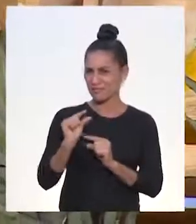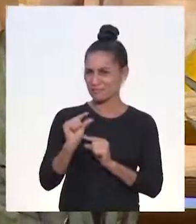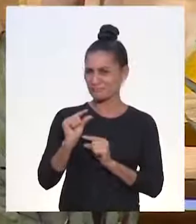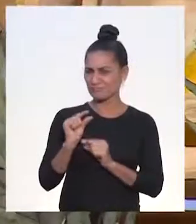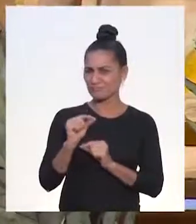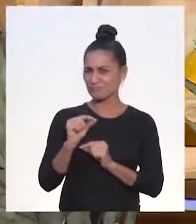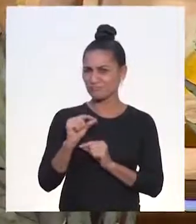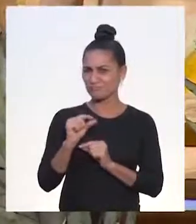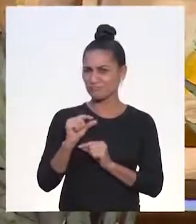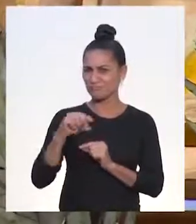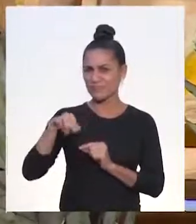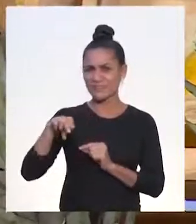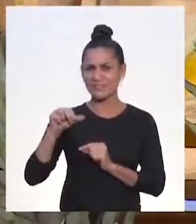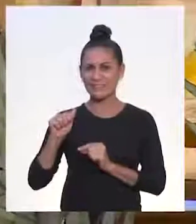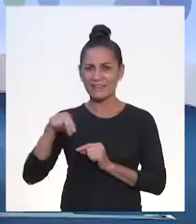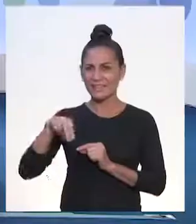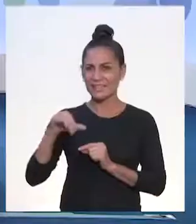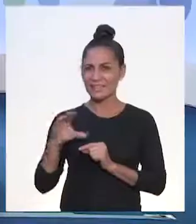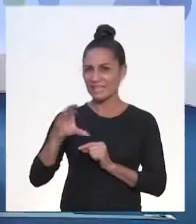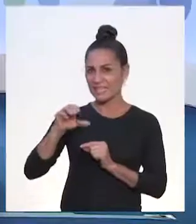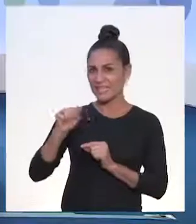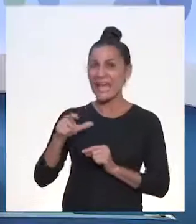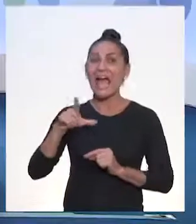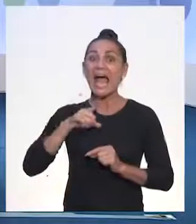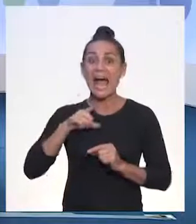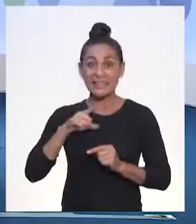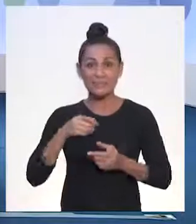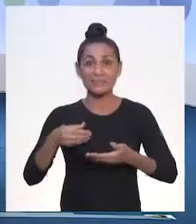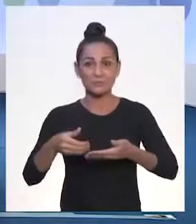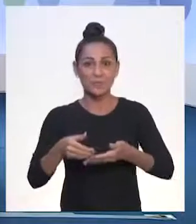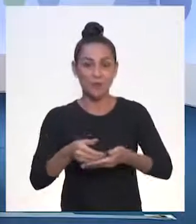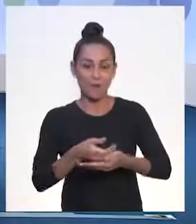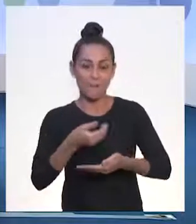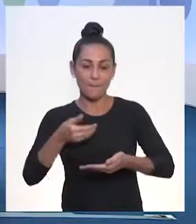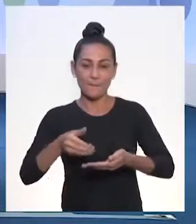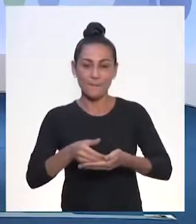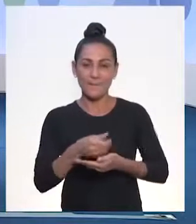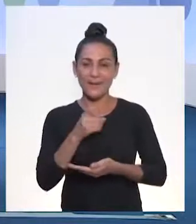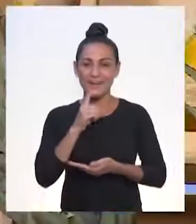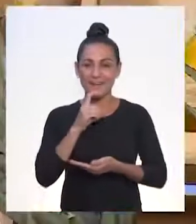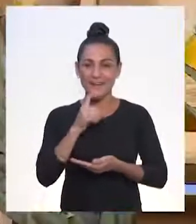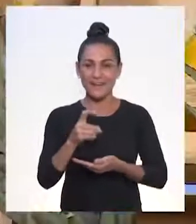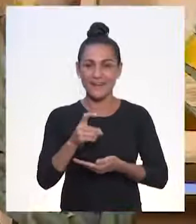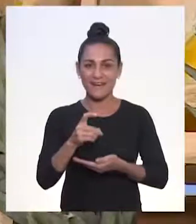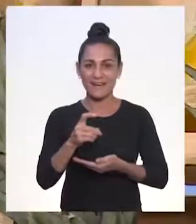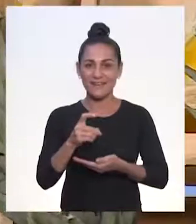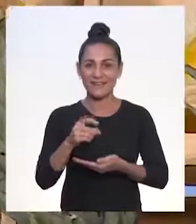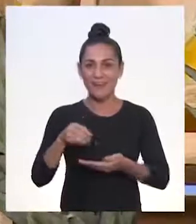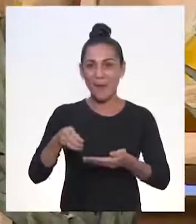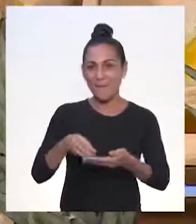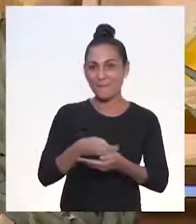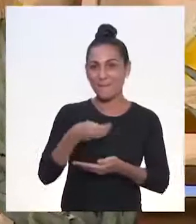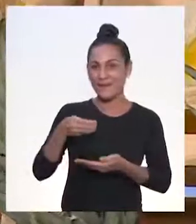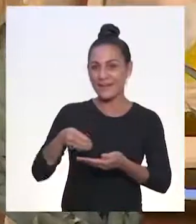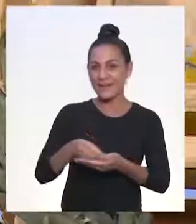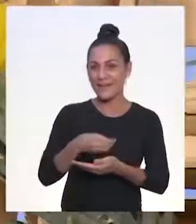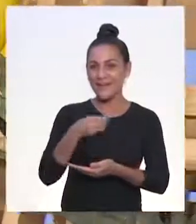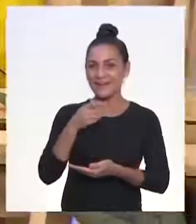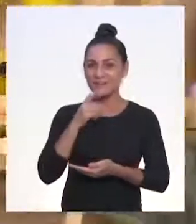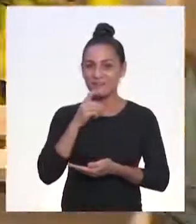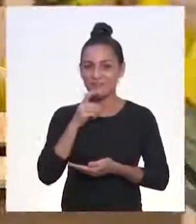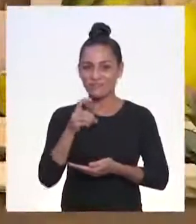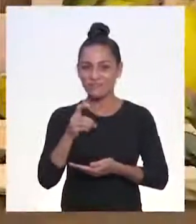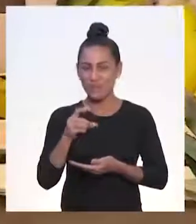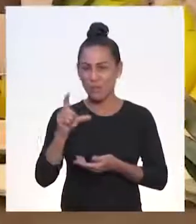certeza. Absoluta? Absoluta. Então, banana, tá bom. Nica. Tem o abacate aqui também. Então, tem o abacate aqui, ó. Abacate manteiga. Esse verdinho aqui, ó, ficou